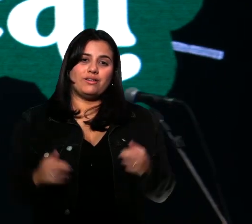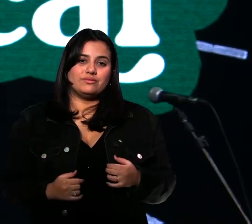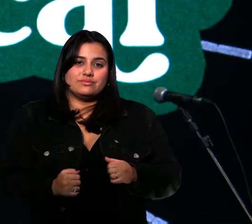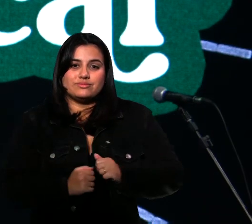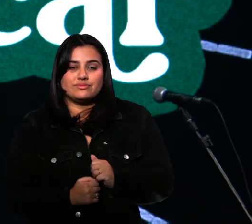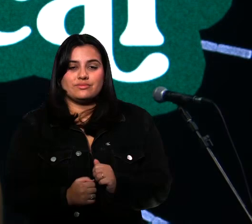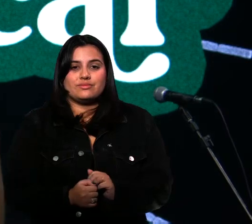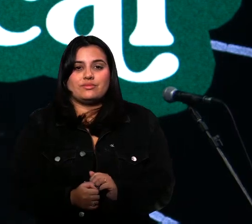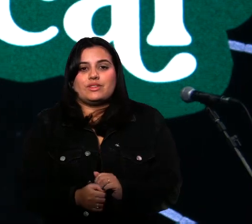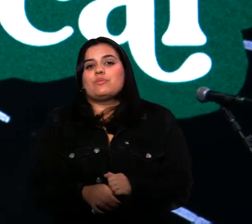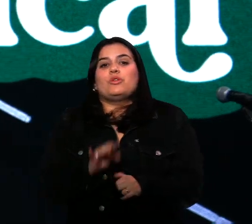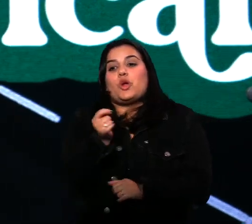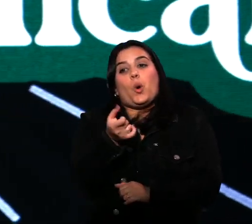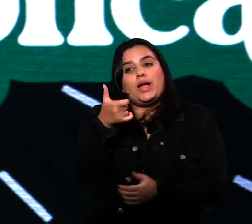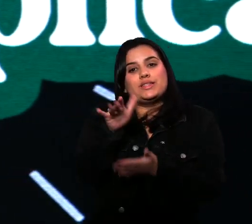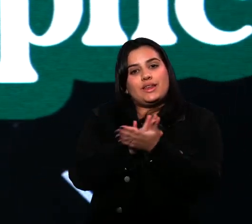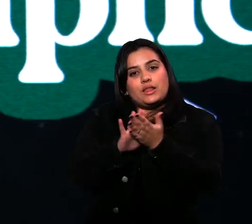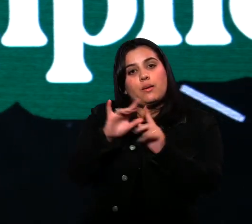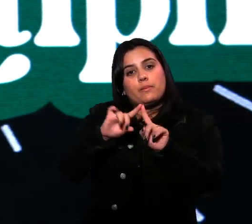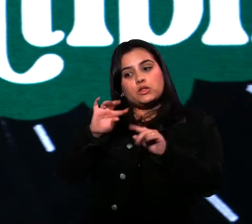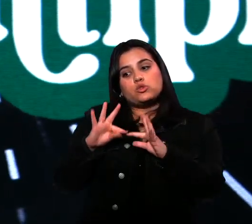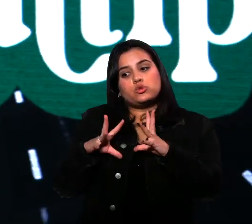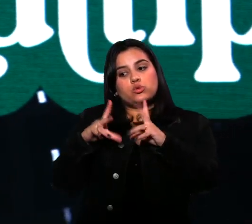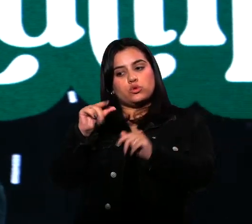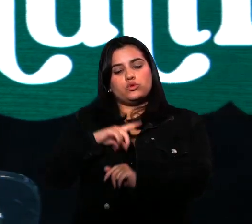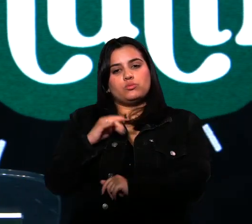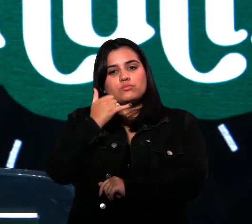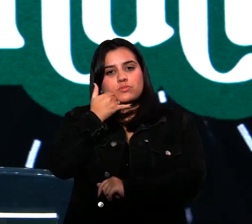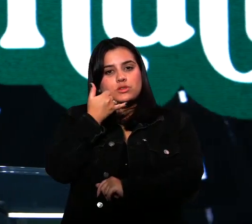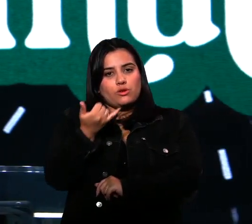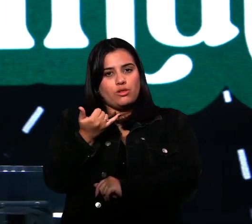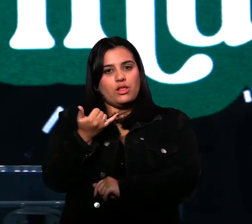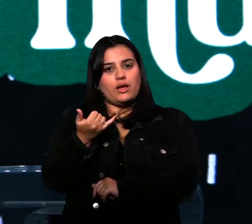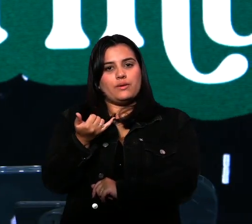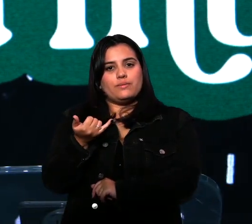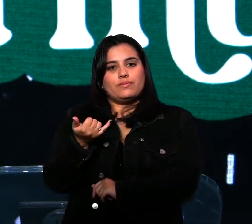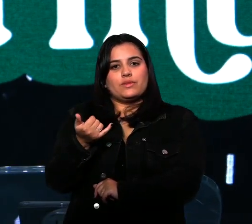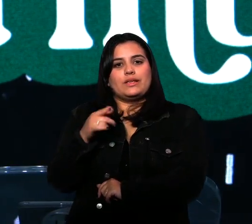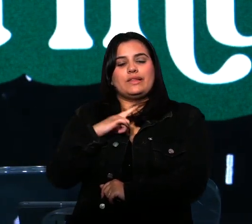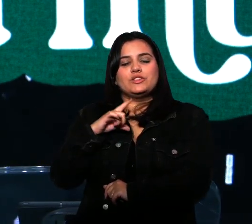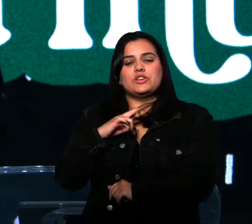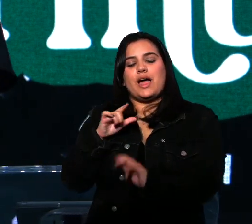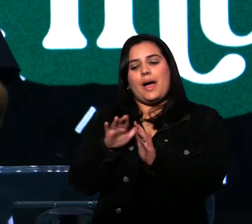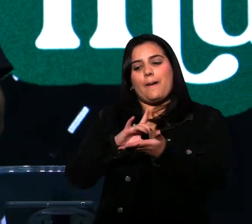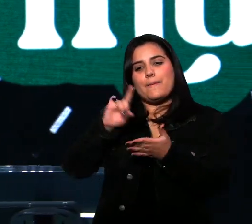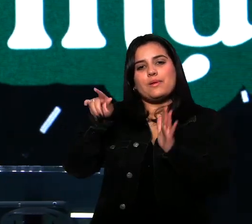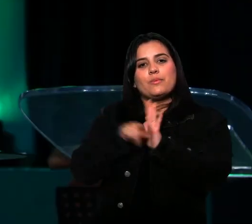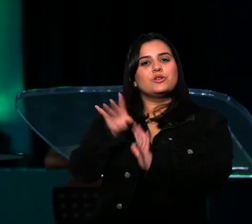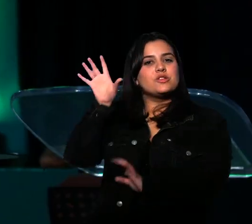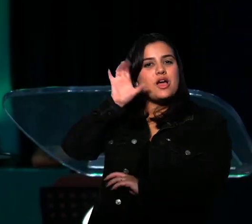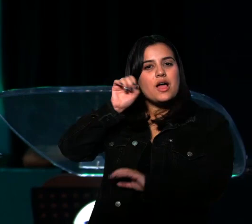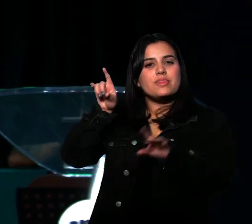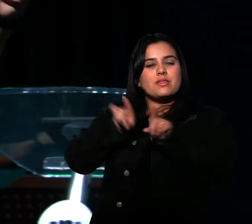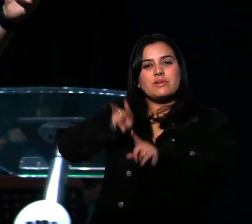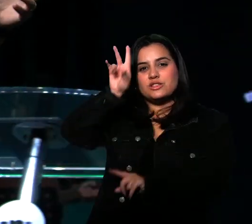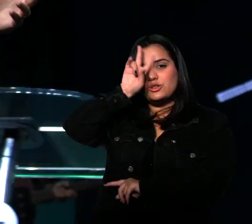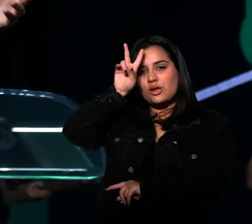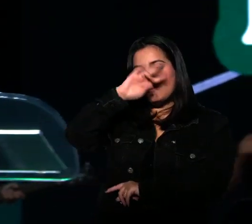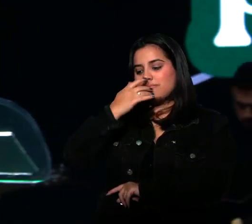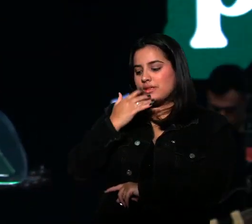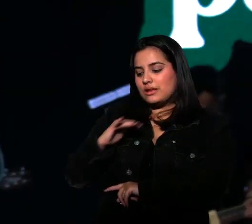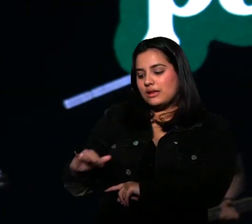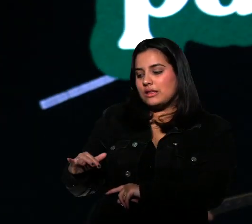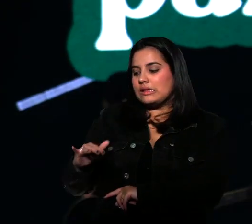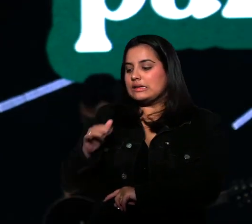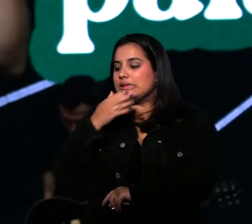mas todo mundo tinha um celular lá. E os missionários levaram alguns cartõezinhos SD com a Bíblia em áudio, história para as crianças, e aqueles homens e